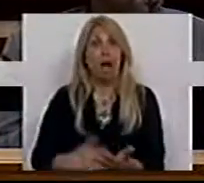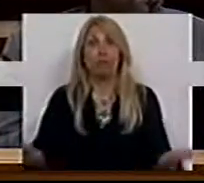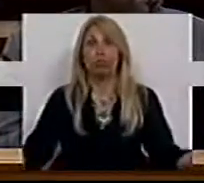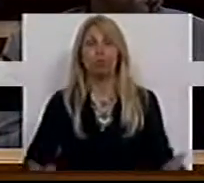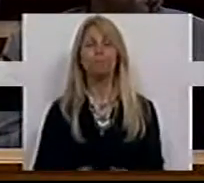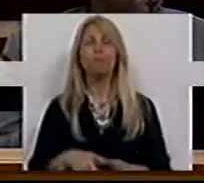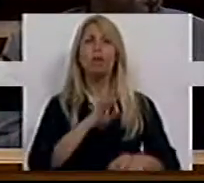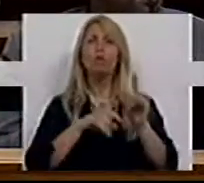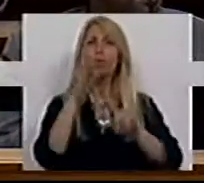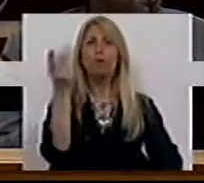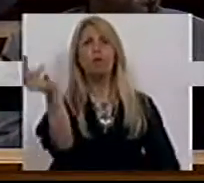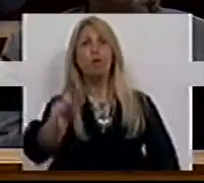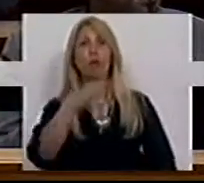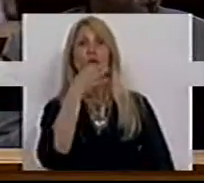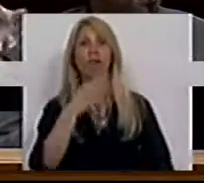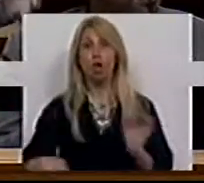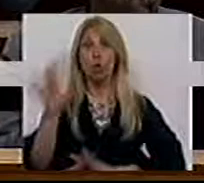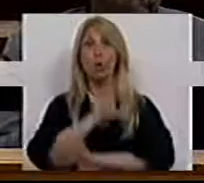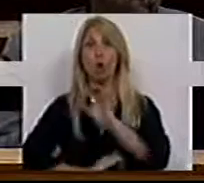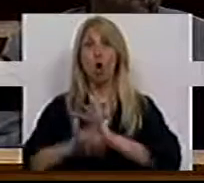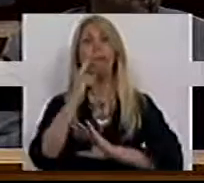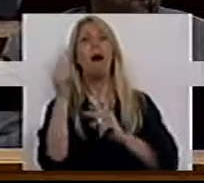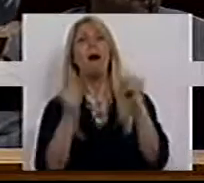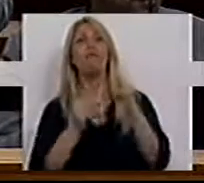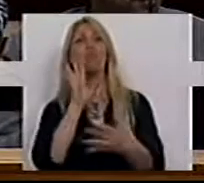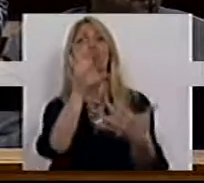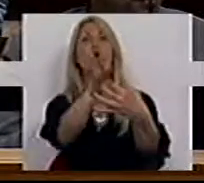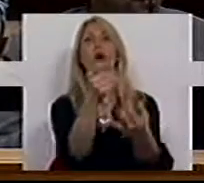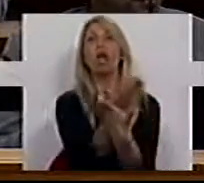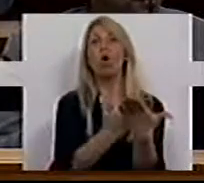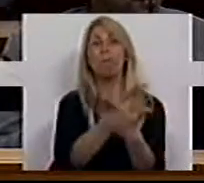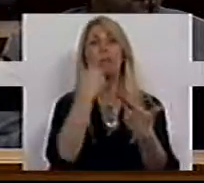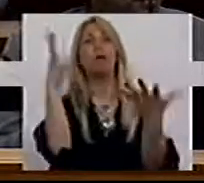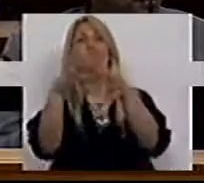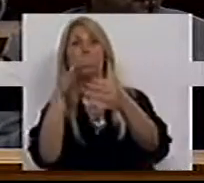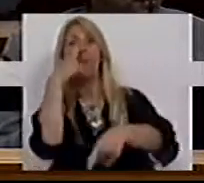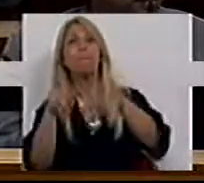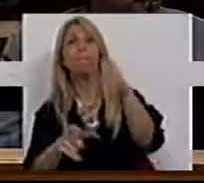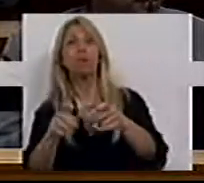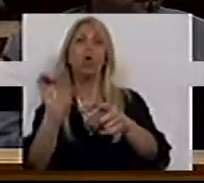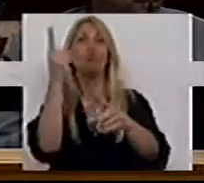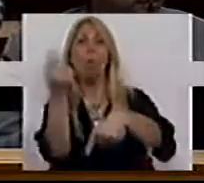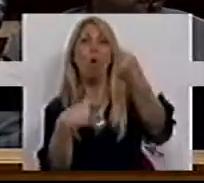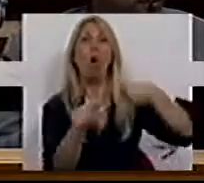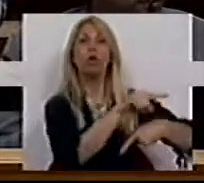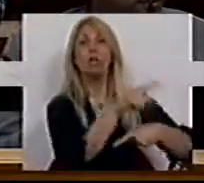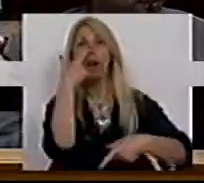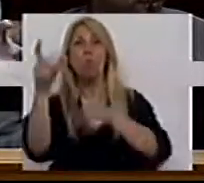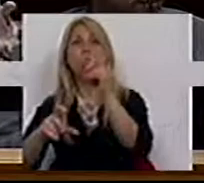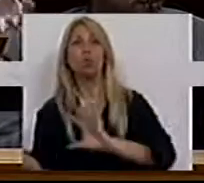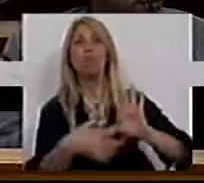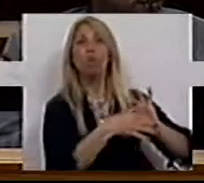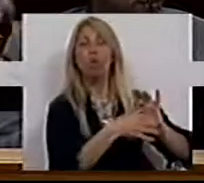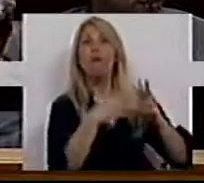deputado vem-nos falar de uma Europa em que a finança sirva à economia e às pessoas e não sejam as pessoas a servir a finança.